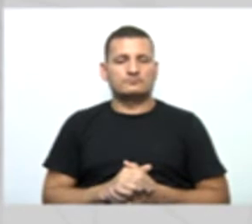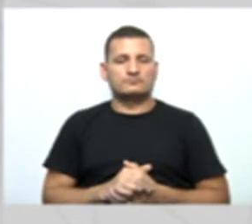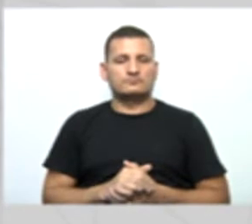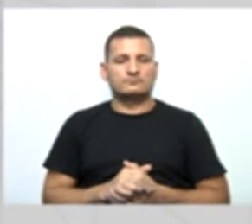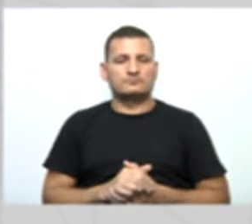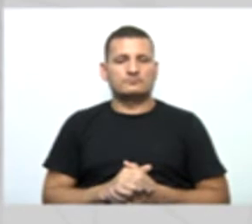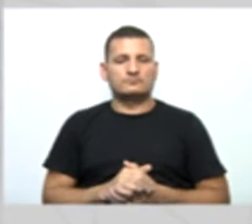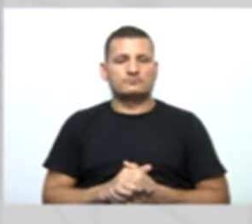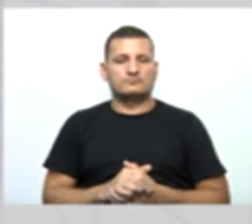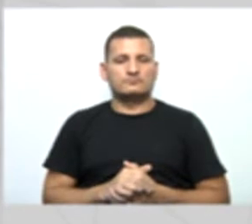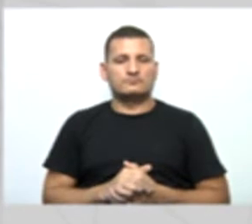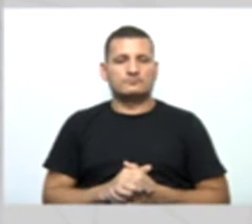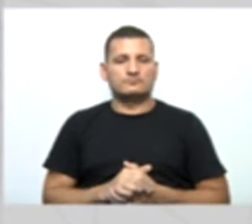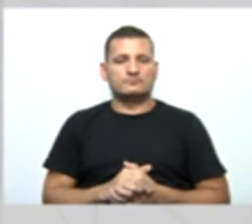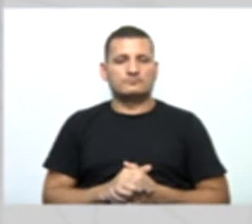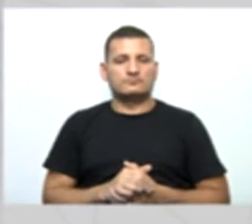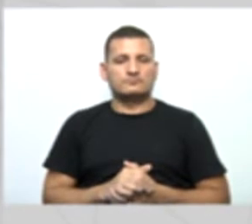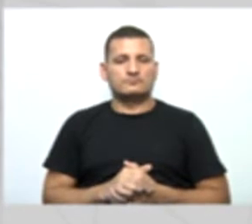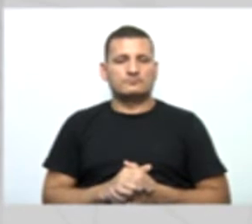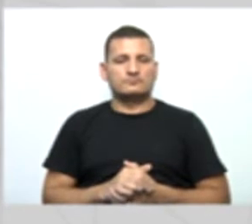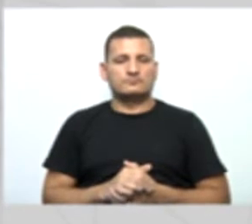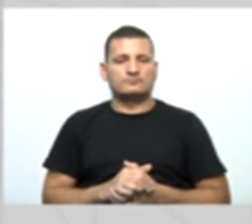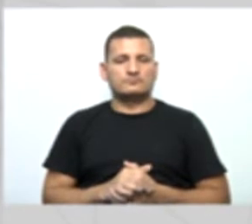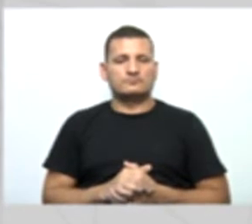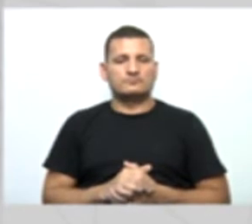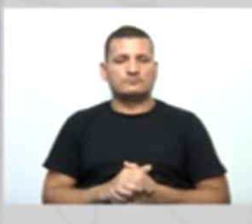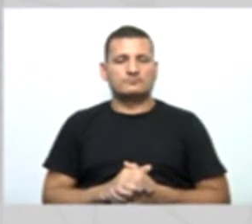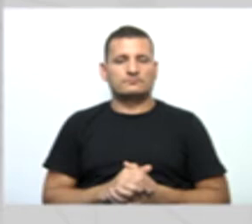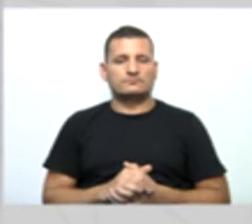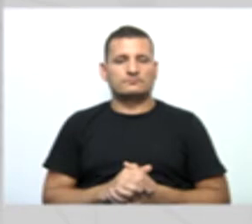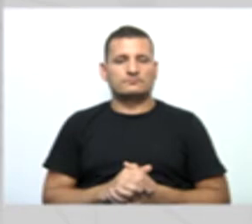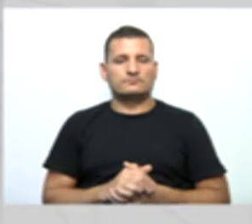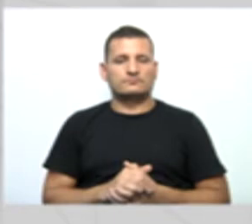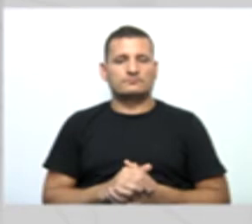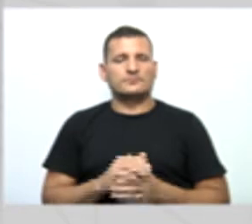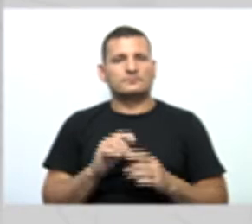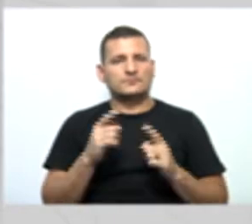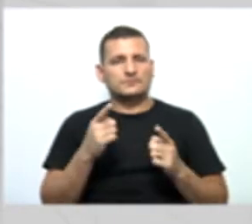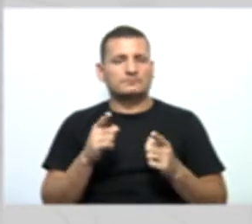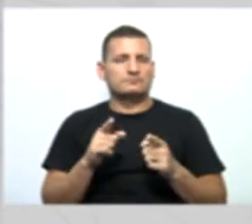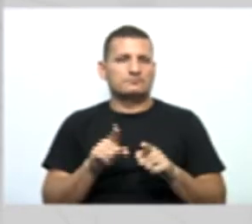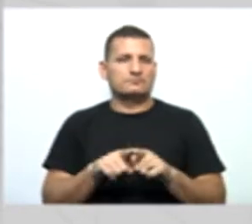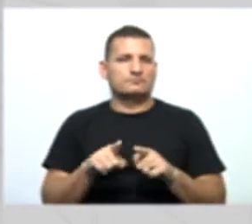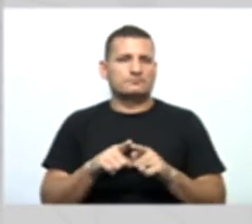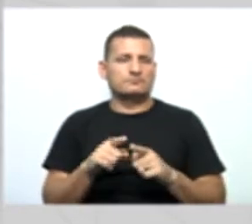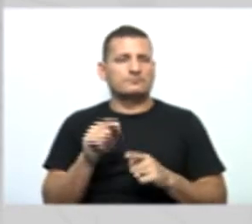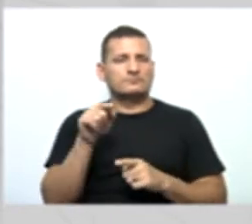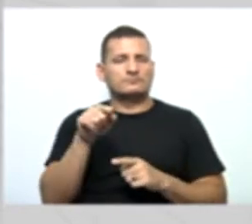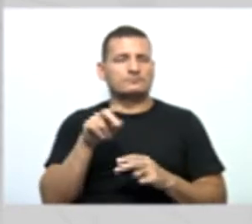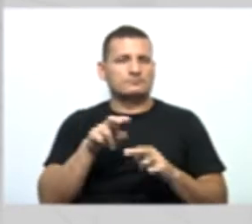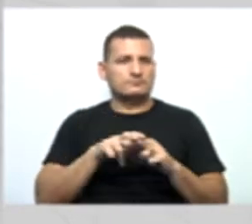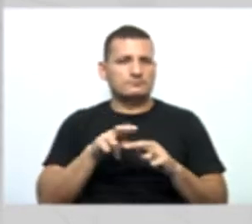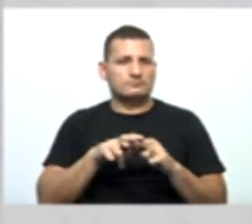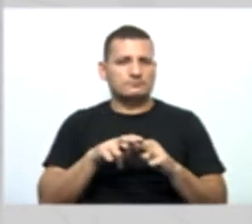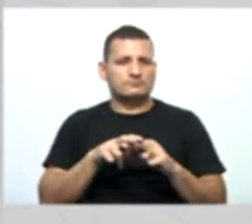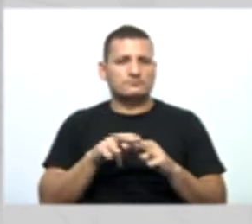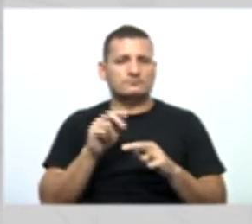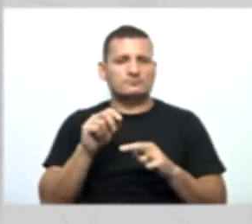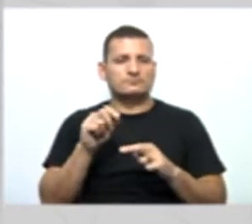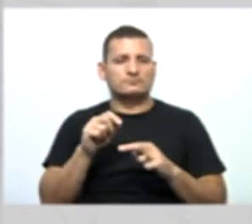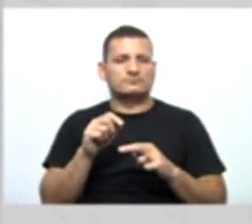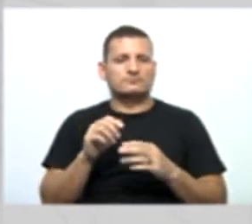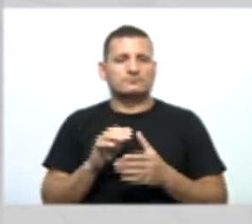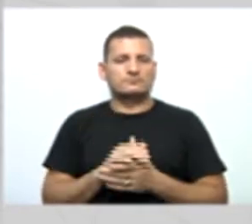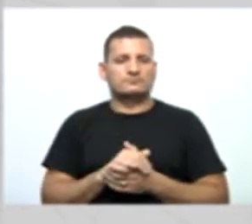R$100, pesa 20 quilos e tem a cor verde. Mas eu também posso dizer que essa cadeira possui regulagem de